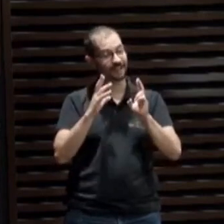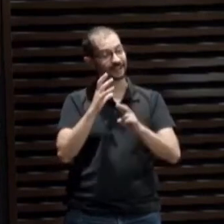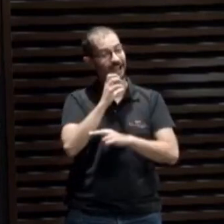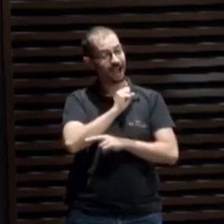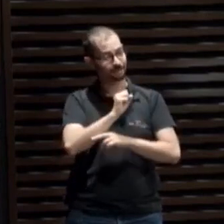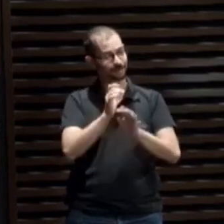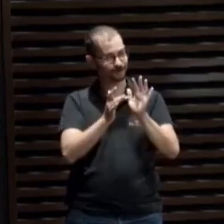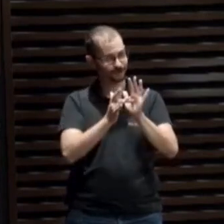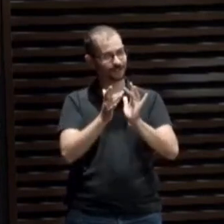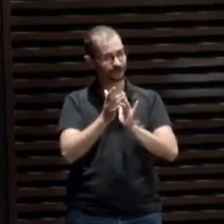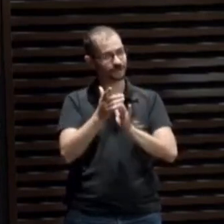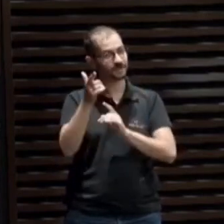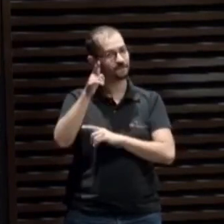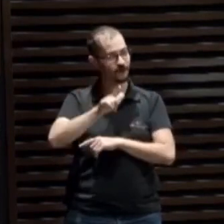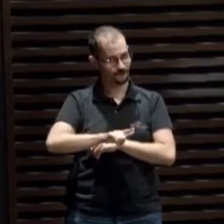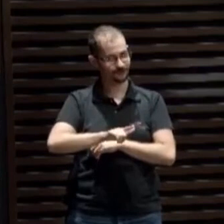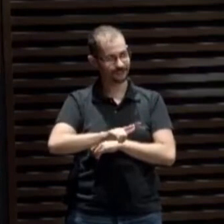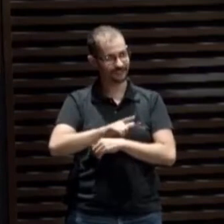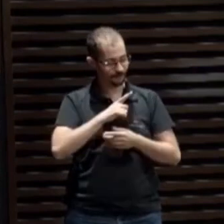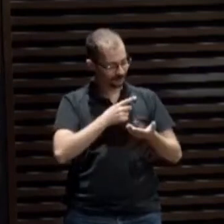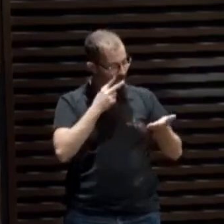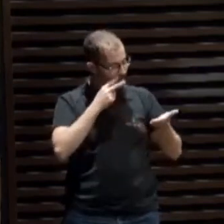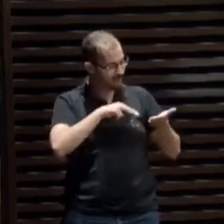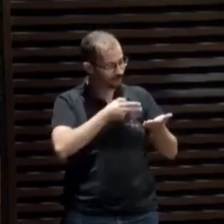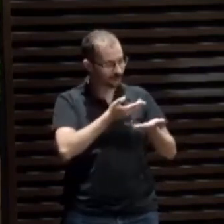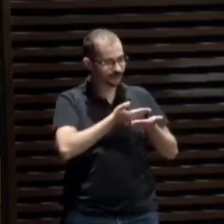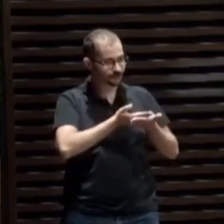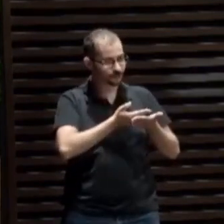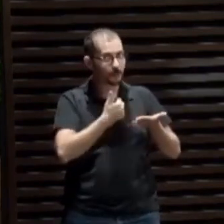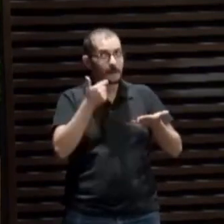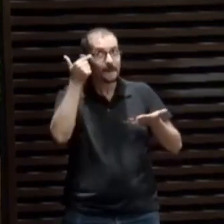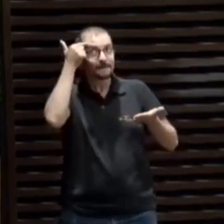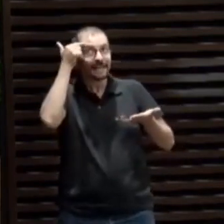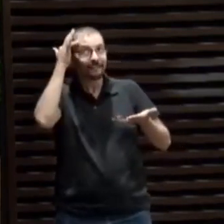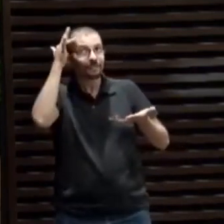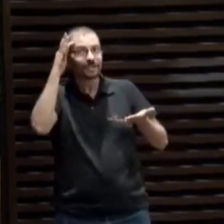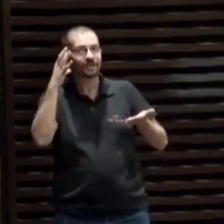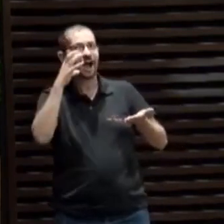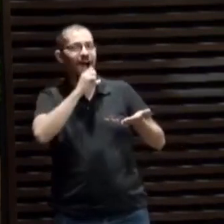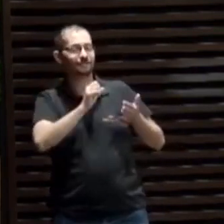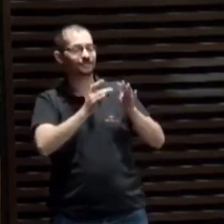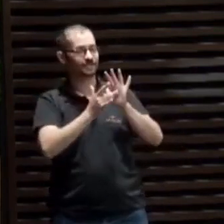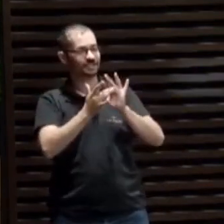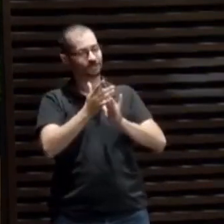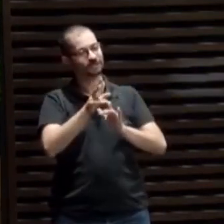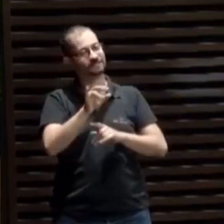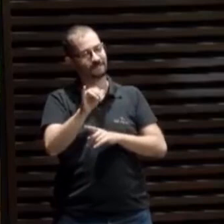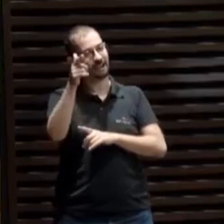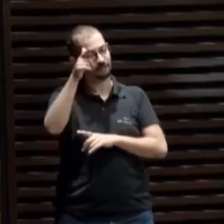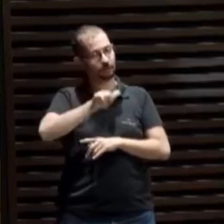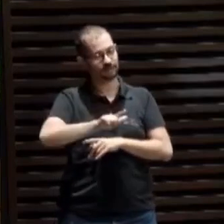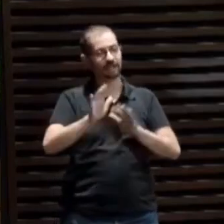A minha expectativa, portanto, é curta, de breve para a volta do Senhor. Mas nós já estamos no